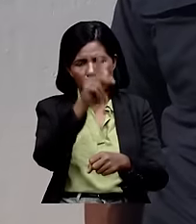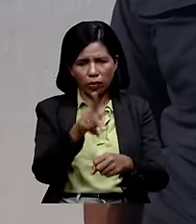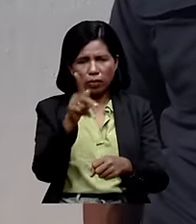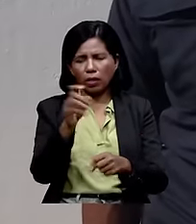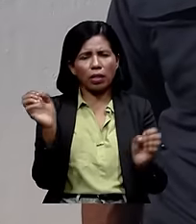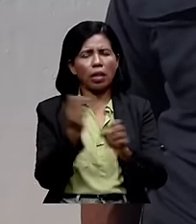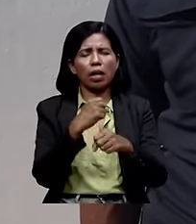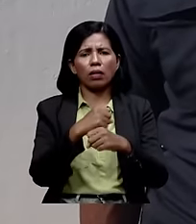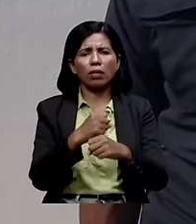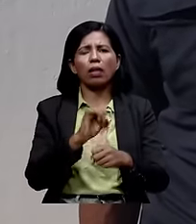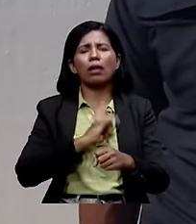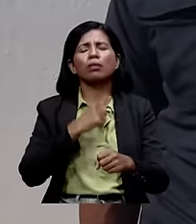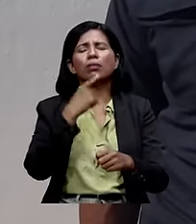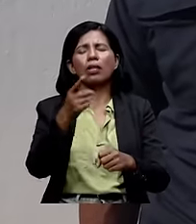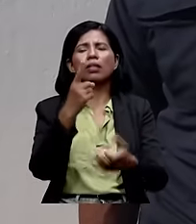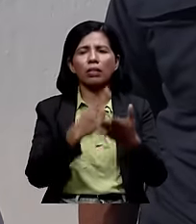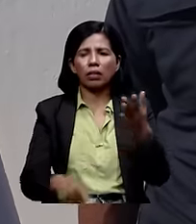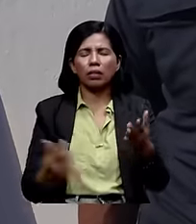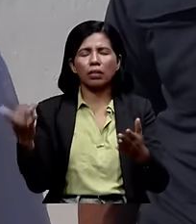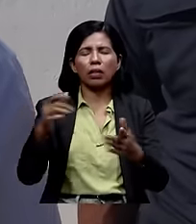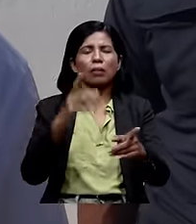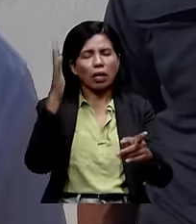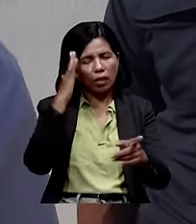tian zera sira ma hatene sira ba kulia po